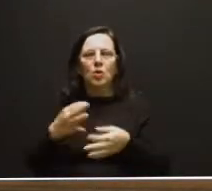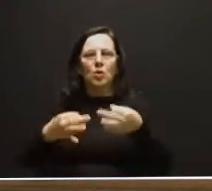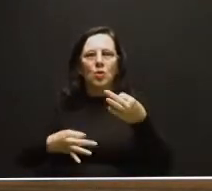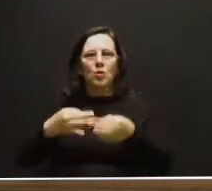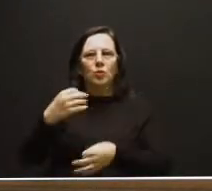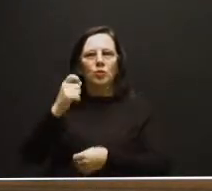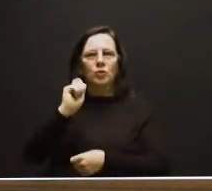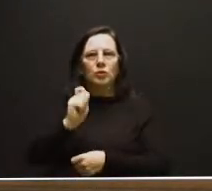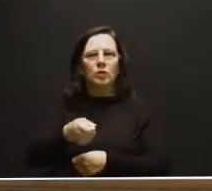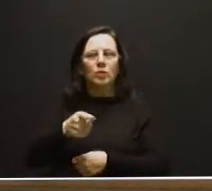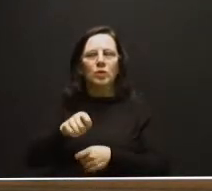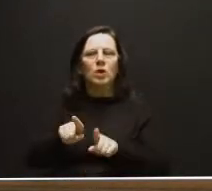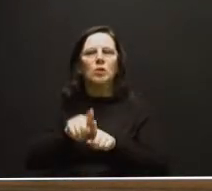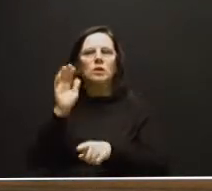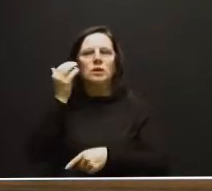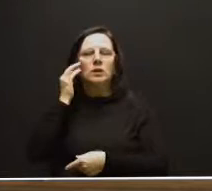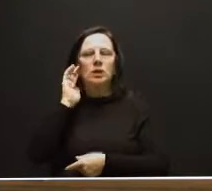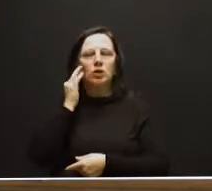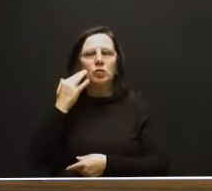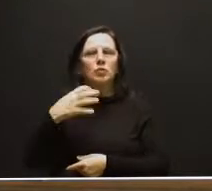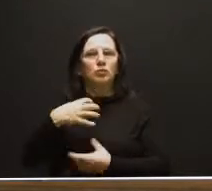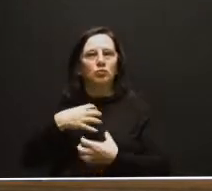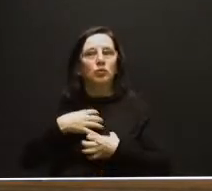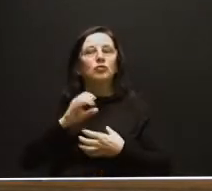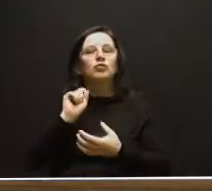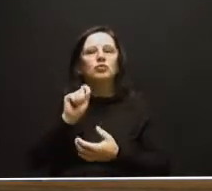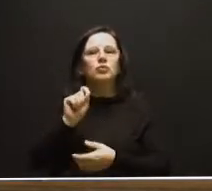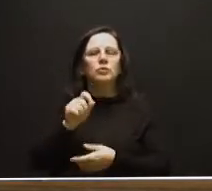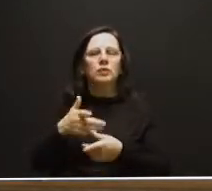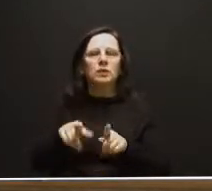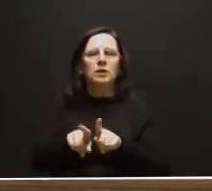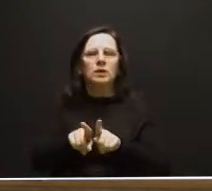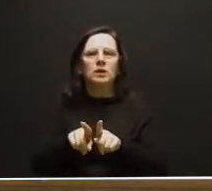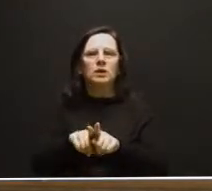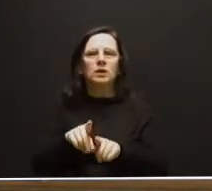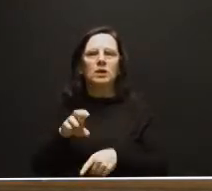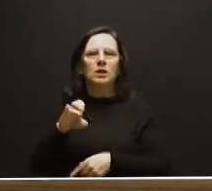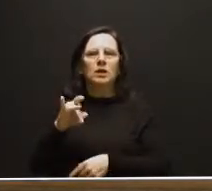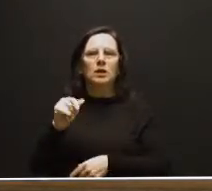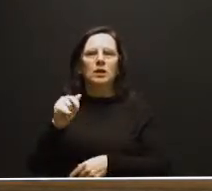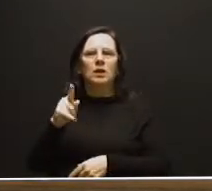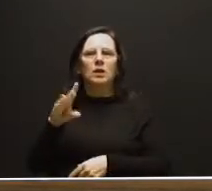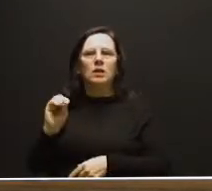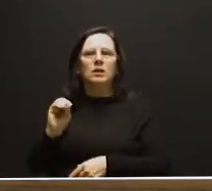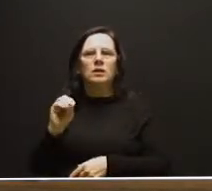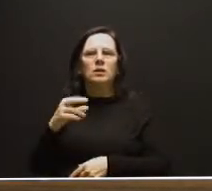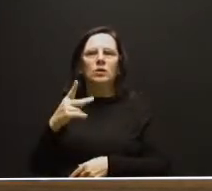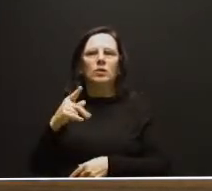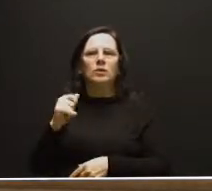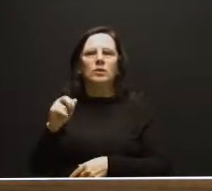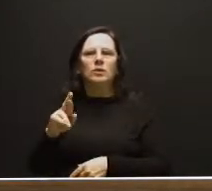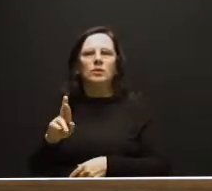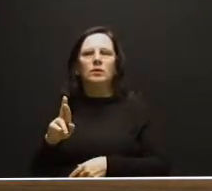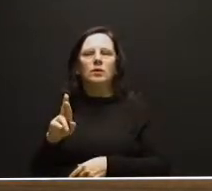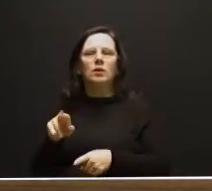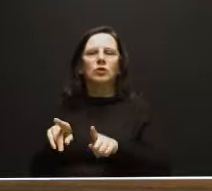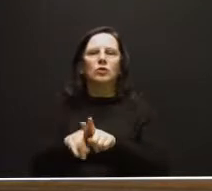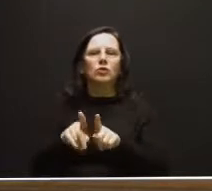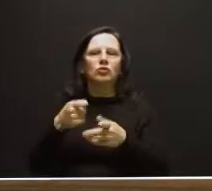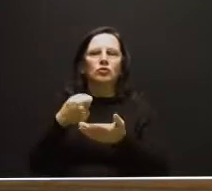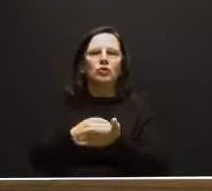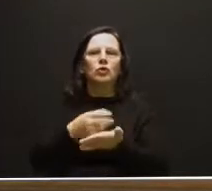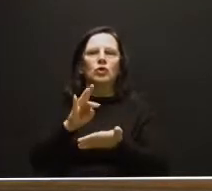firmou o entendimento no sentido de que as hipóteses de eliminação da iniciativa parlamentar estão taxativamente